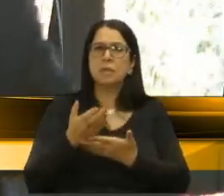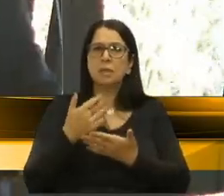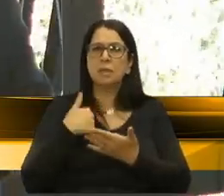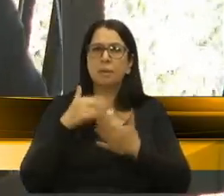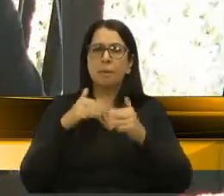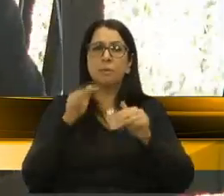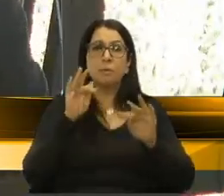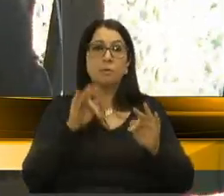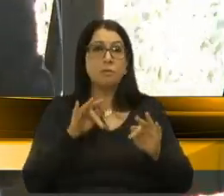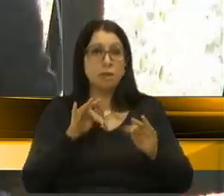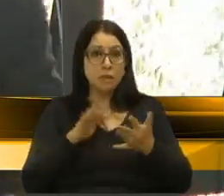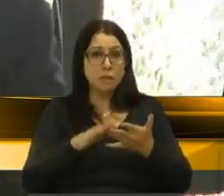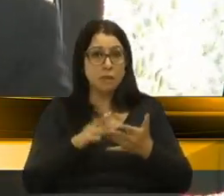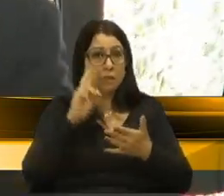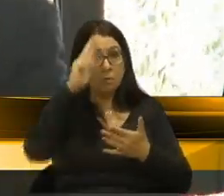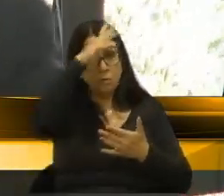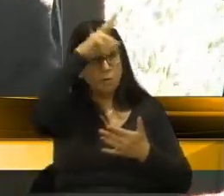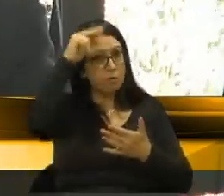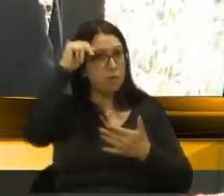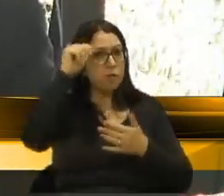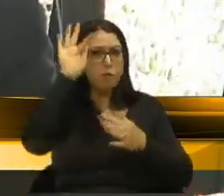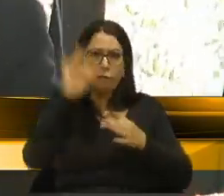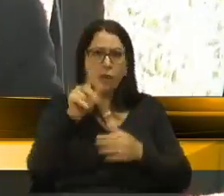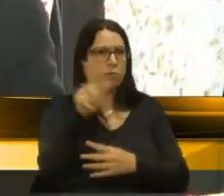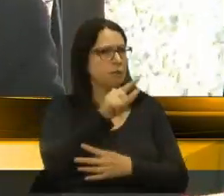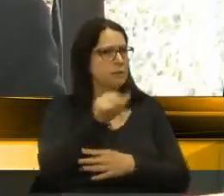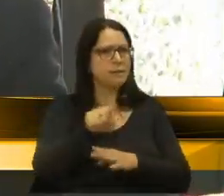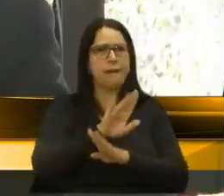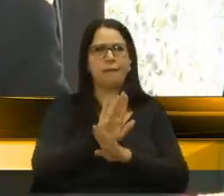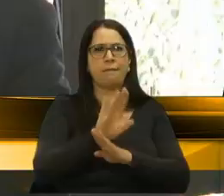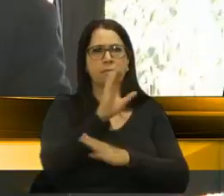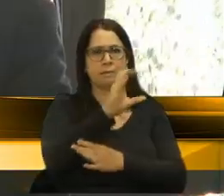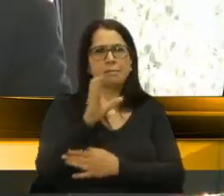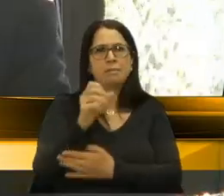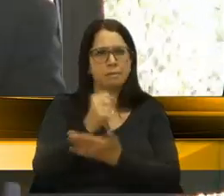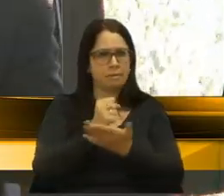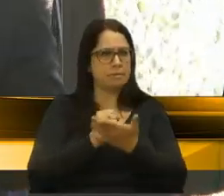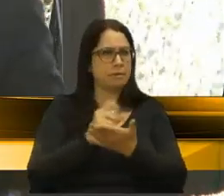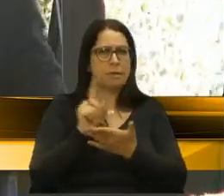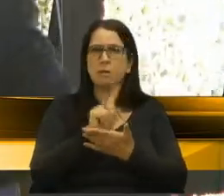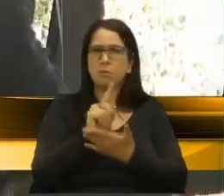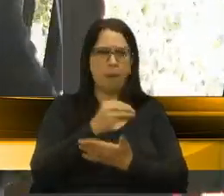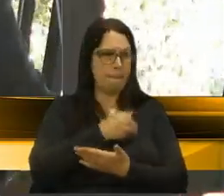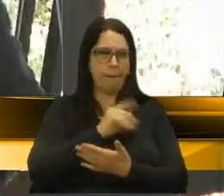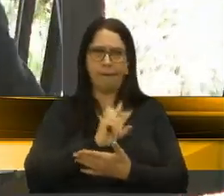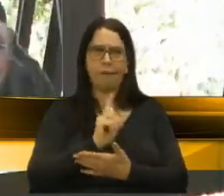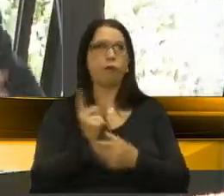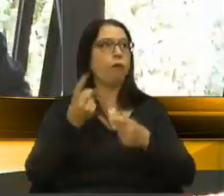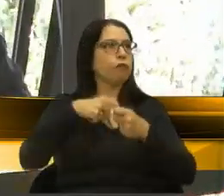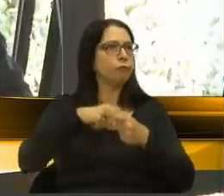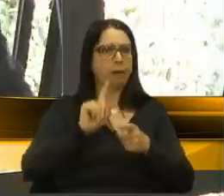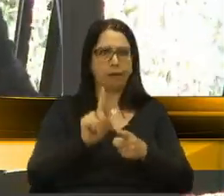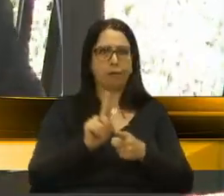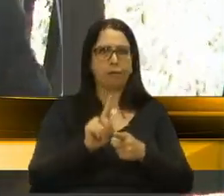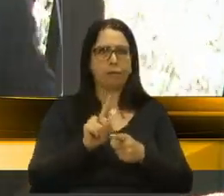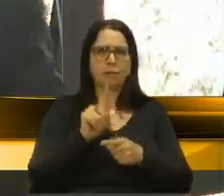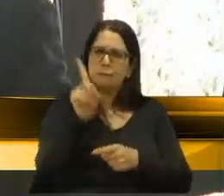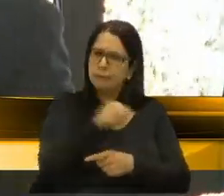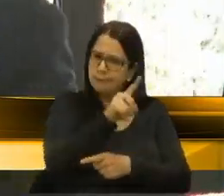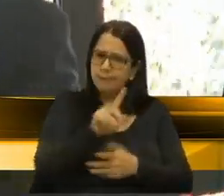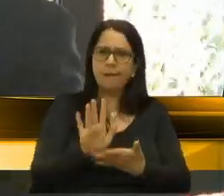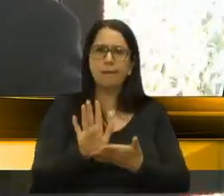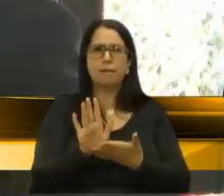para encerrar? O prefeito Cassina, revogue essas contratações de CCs, não é pecado nenhum tu voltar atrás, revogue,